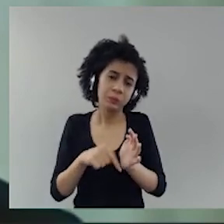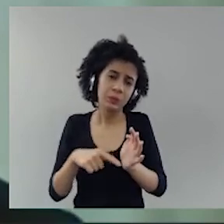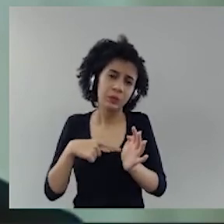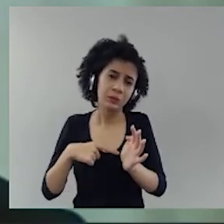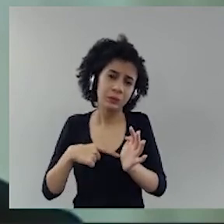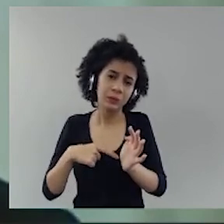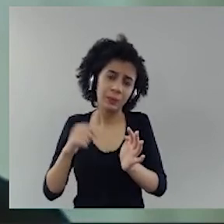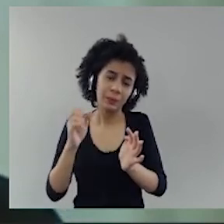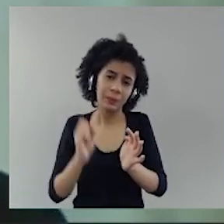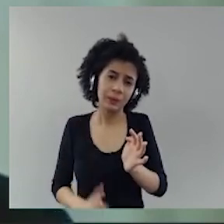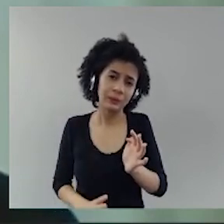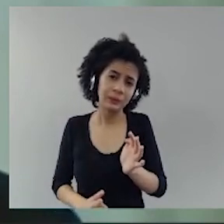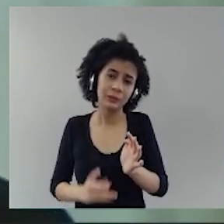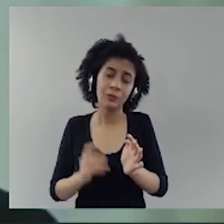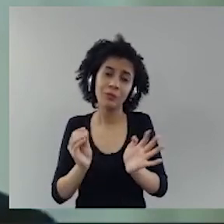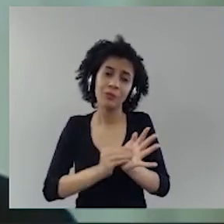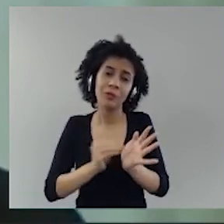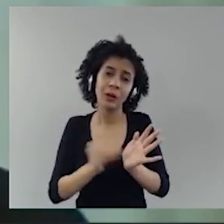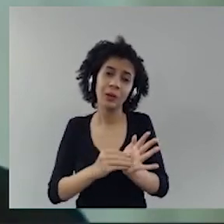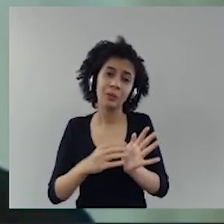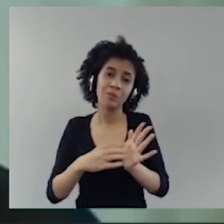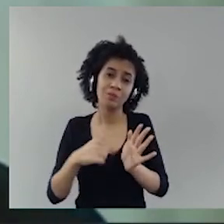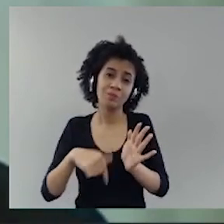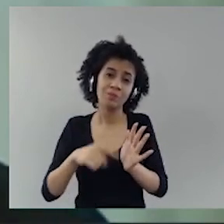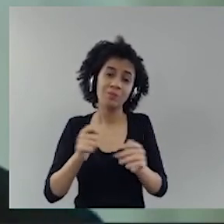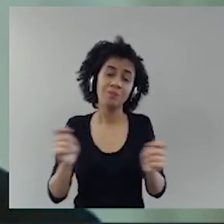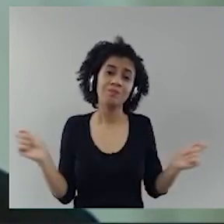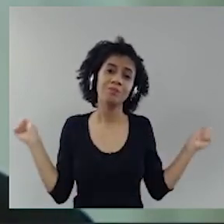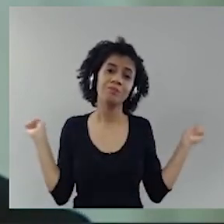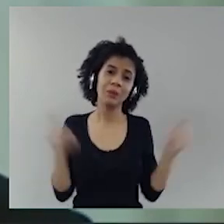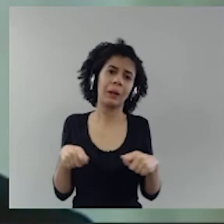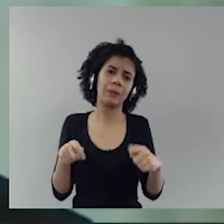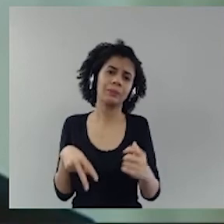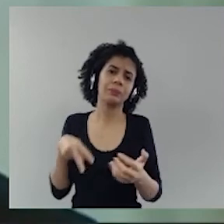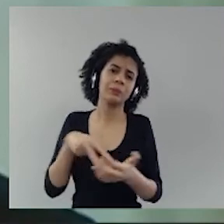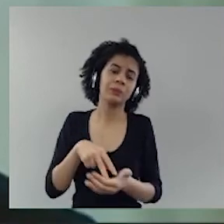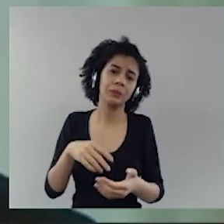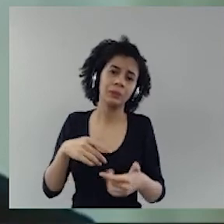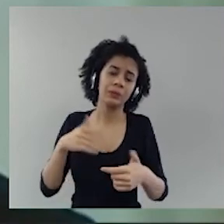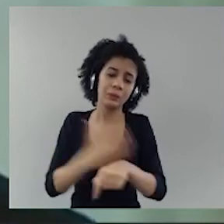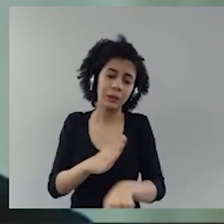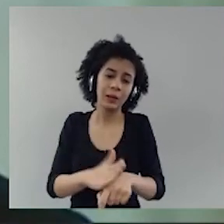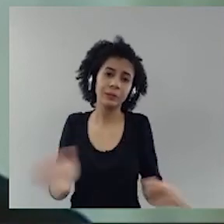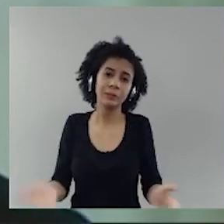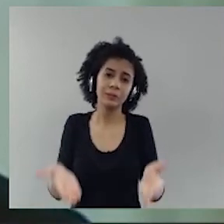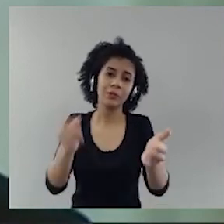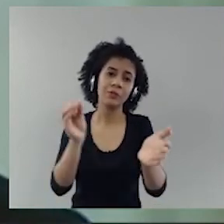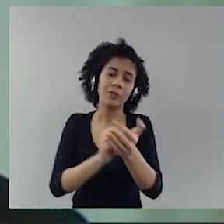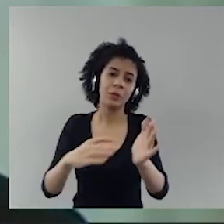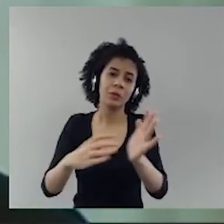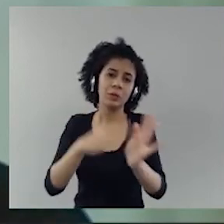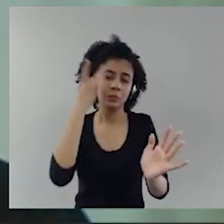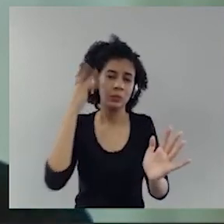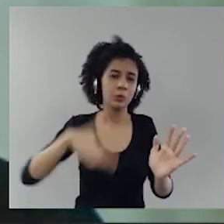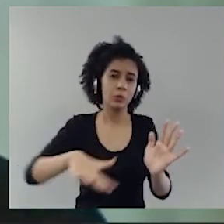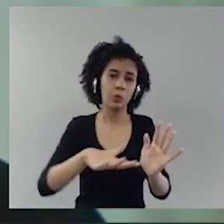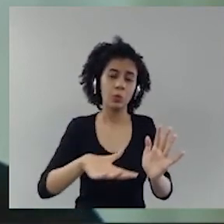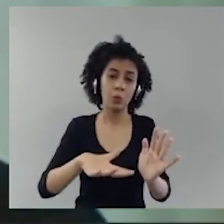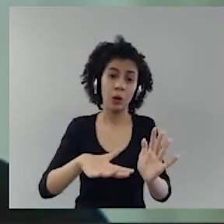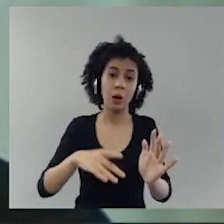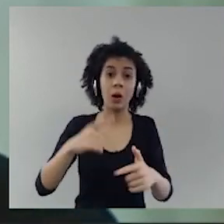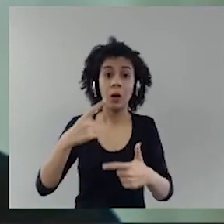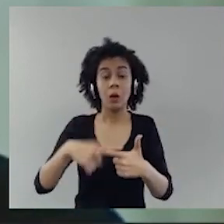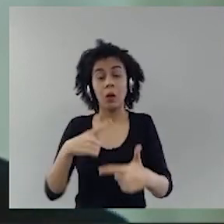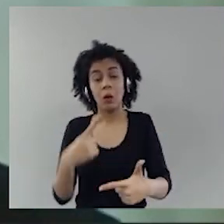hoje no brasil falta capacitação e treinamento para esses servidores o